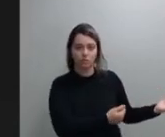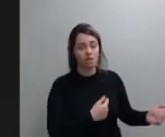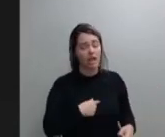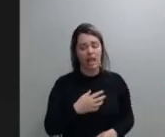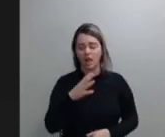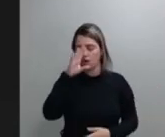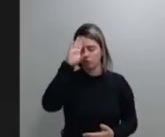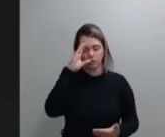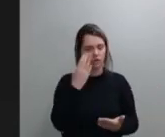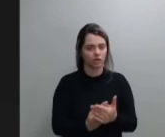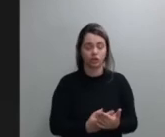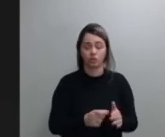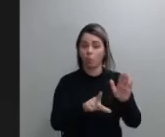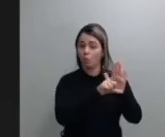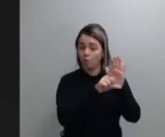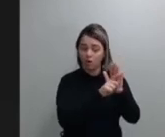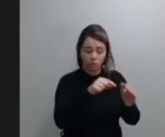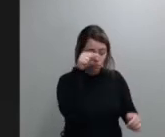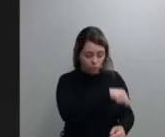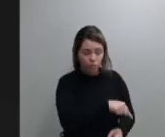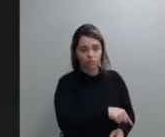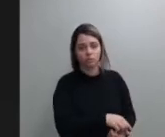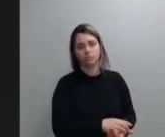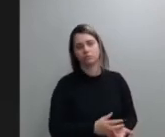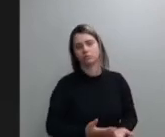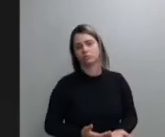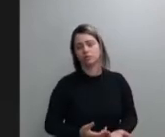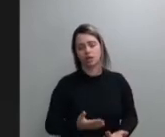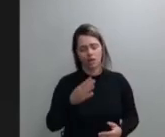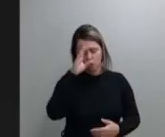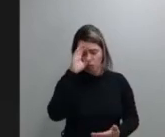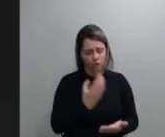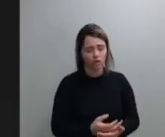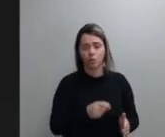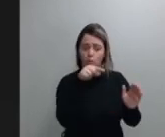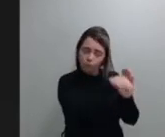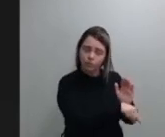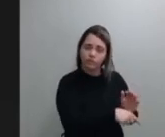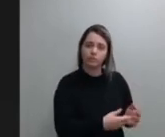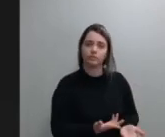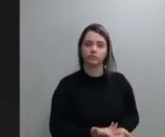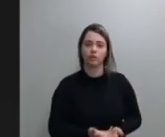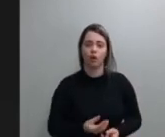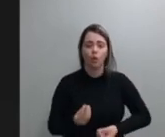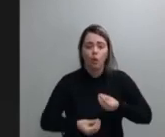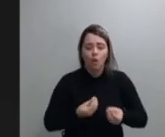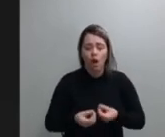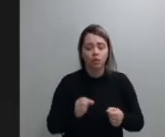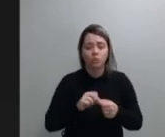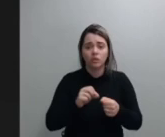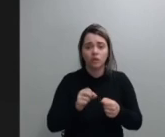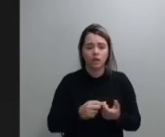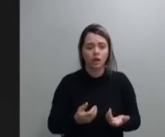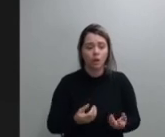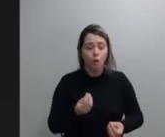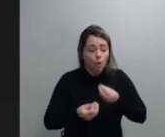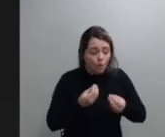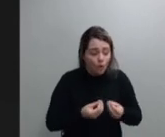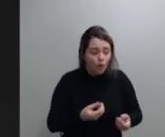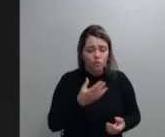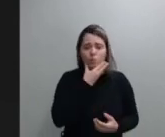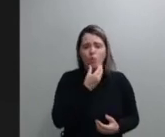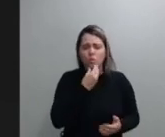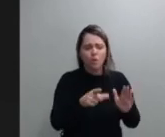nas leis por isto ministro Coquina eu não acredito por isto como é que as leis são feitas como é que o cara faz uma lei dessa ministro